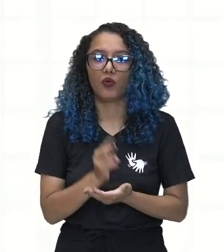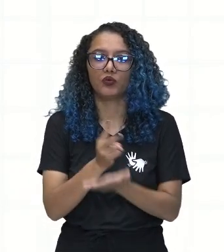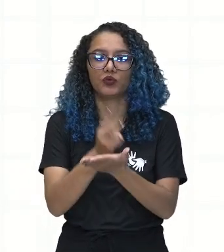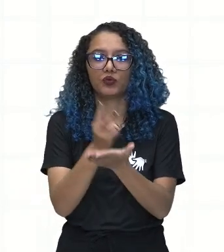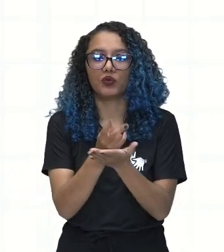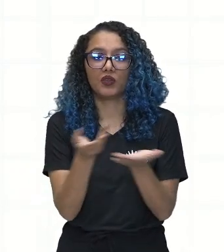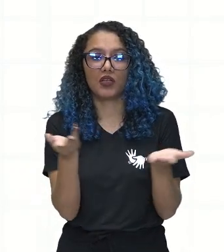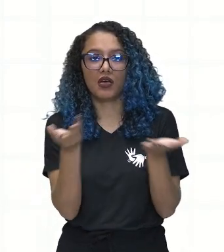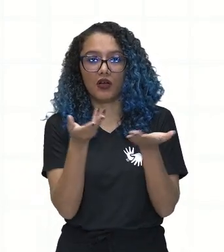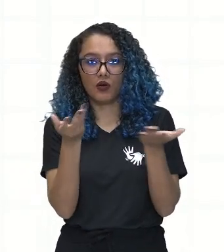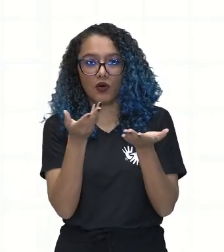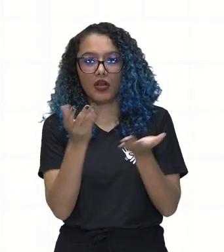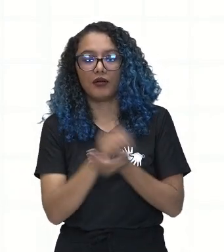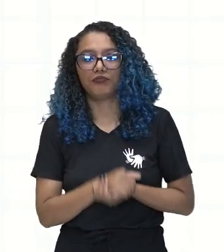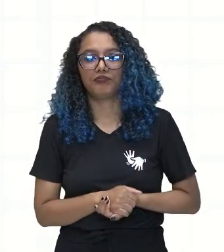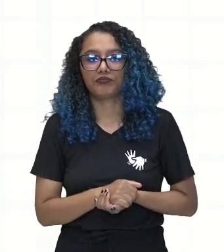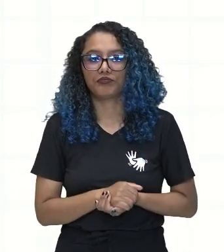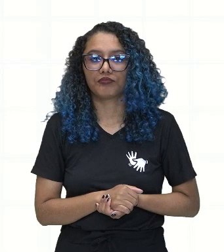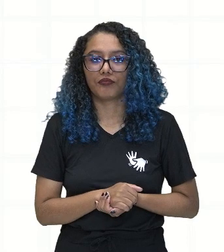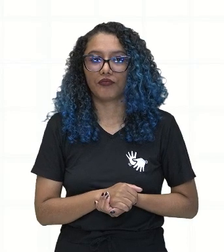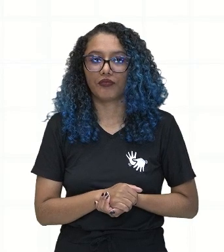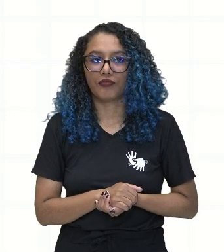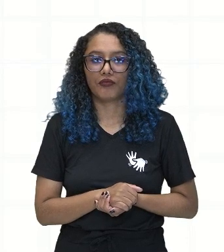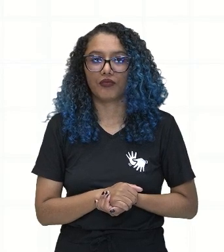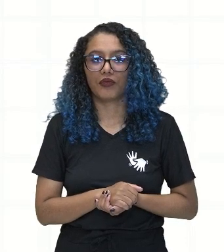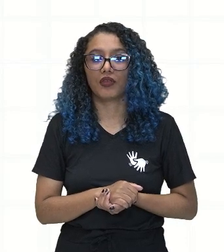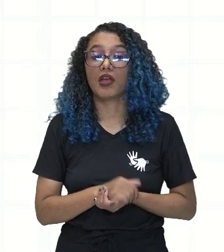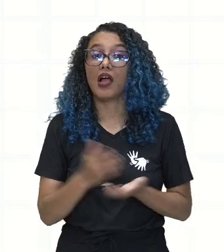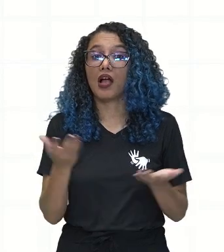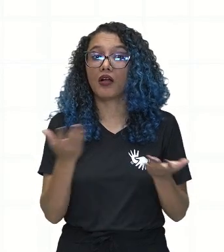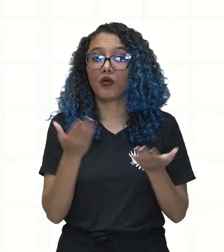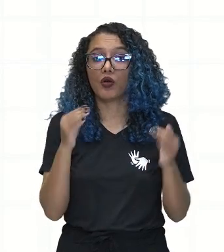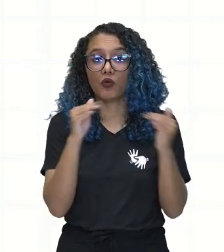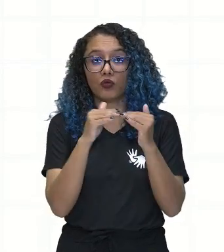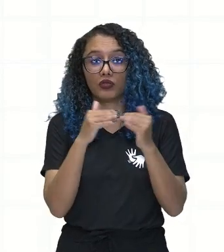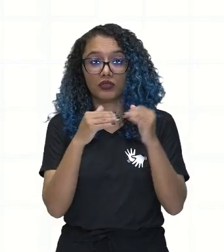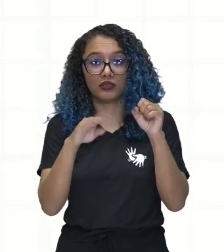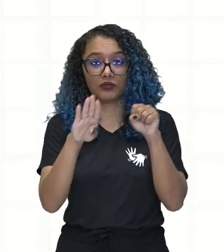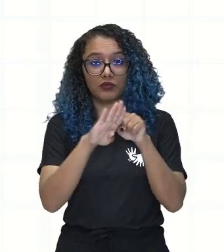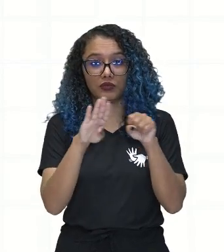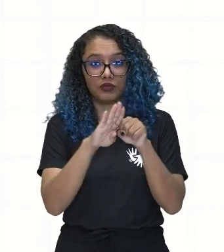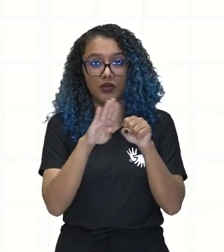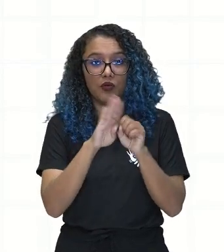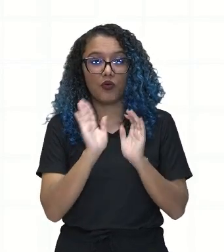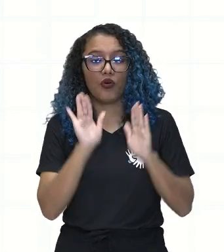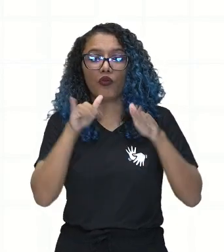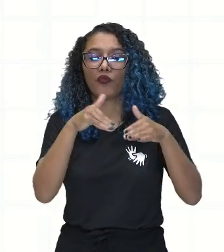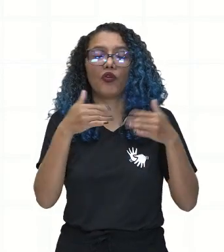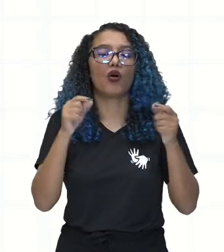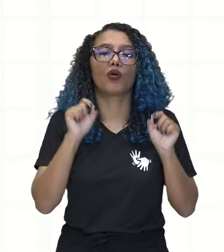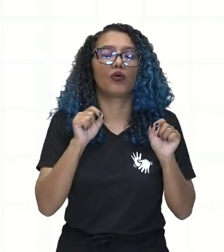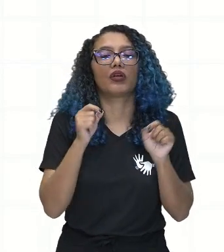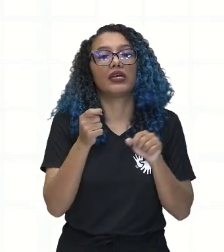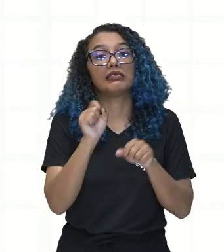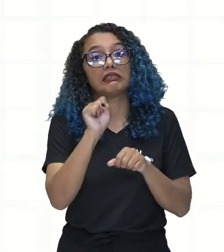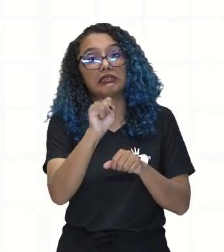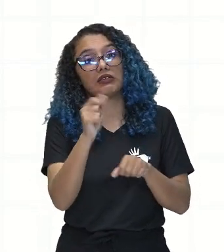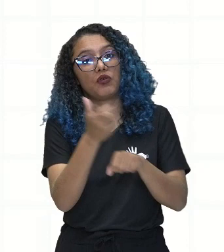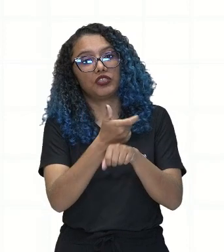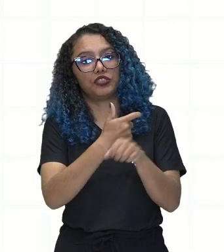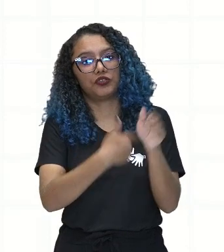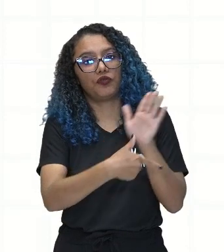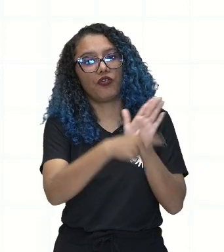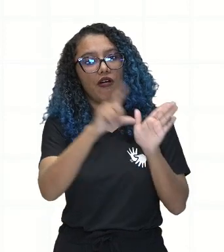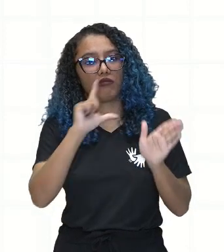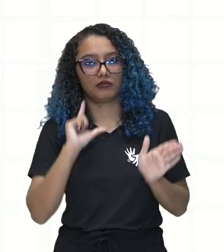Casos especiais de concordância nominal com o adjetivo, ou seja, o caracterizador, estiver anteposto. Se o adjetivo